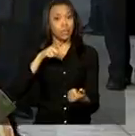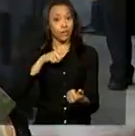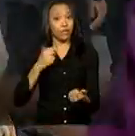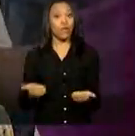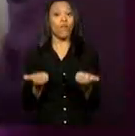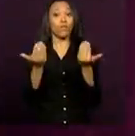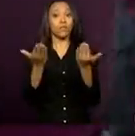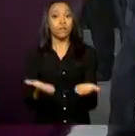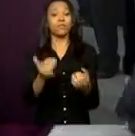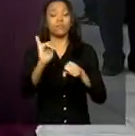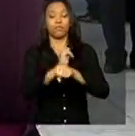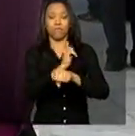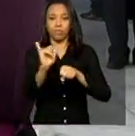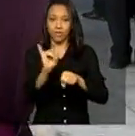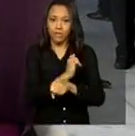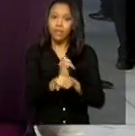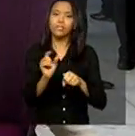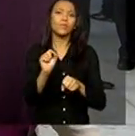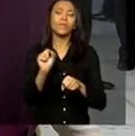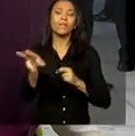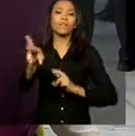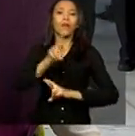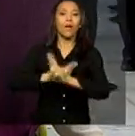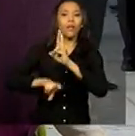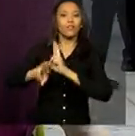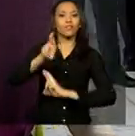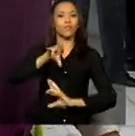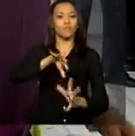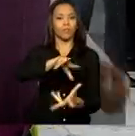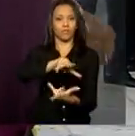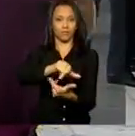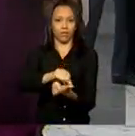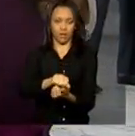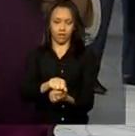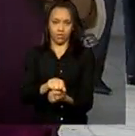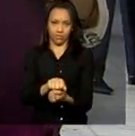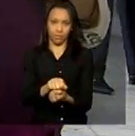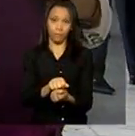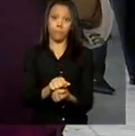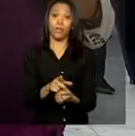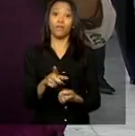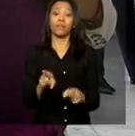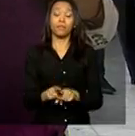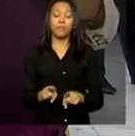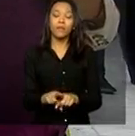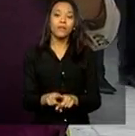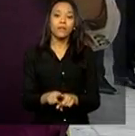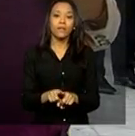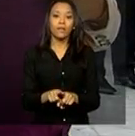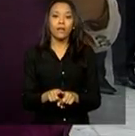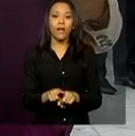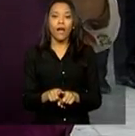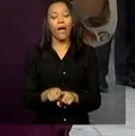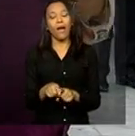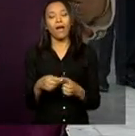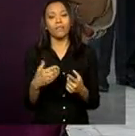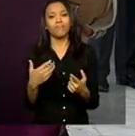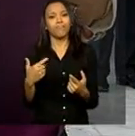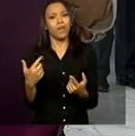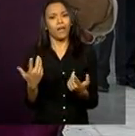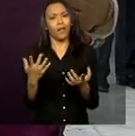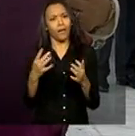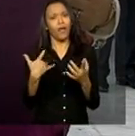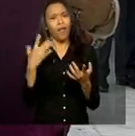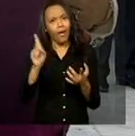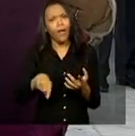algo às relações internacionais. De certa maneira, a nossa, até mesmo o privilégio de